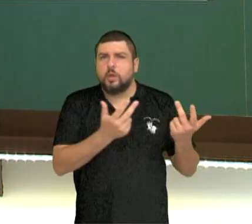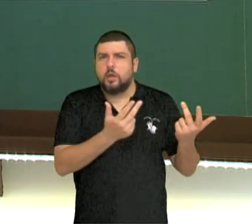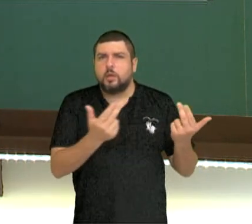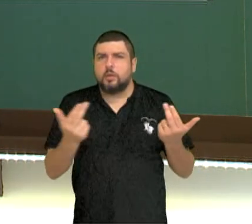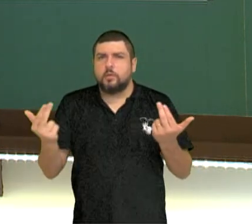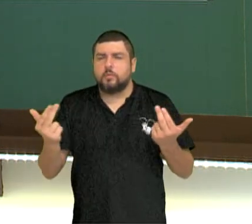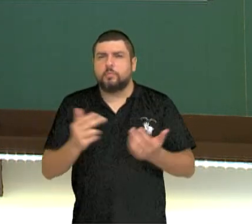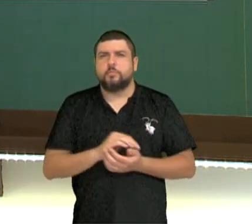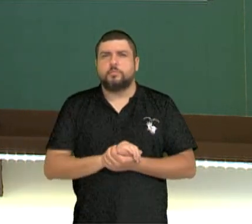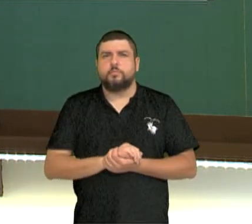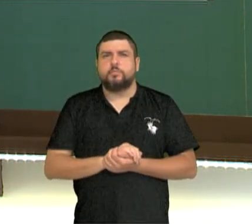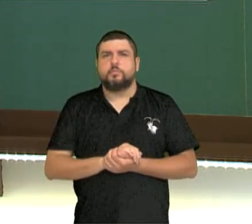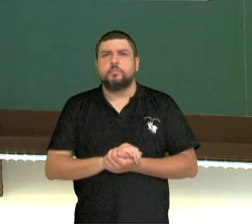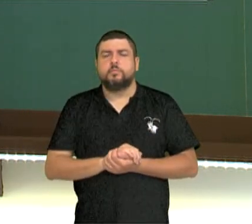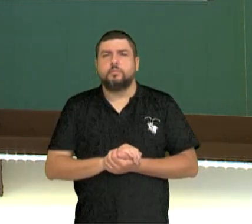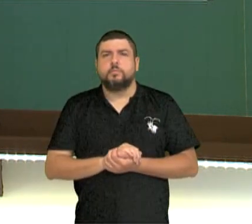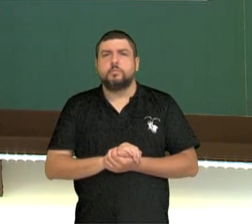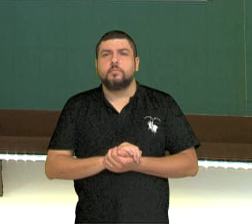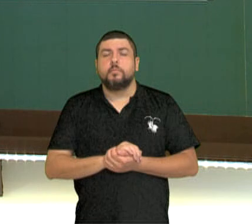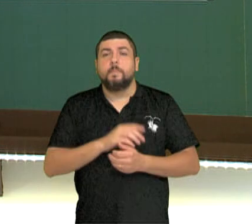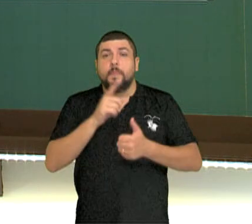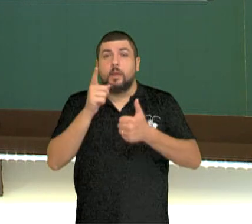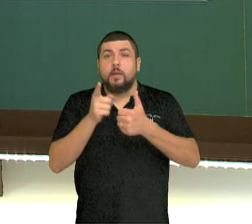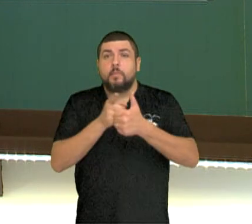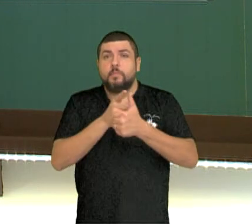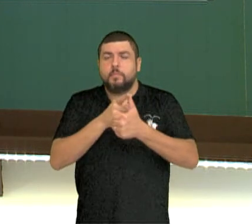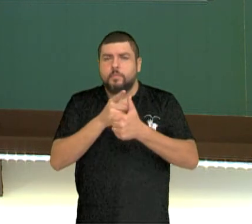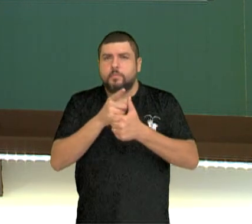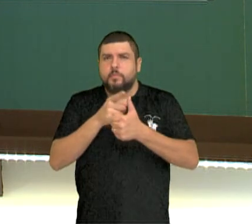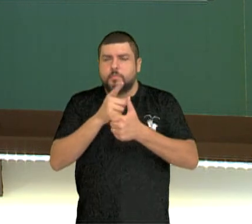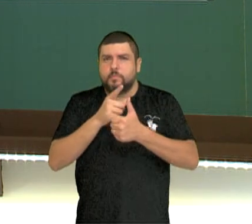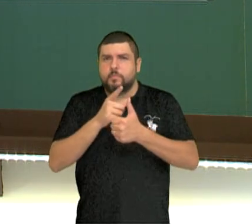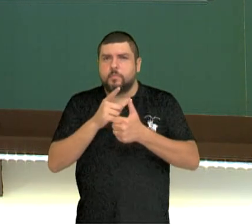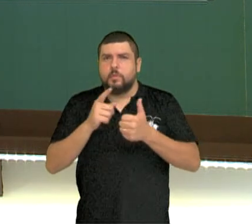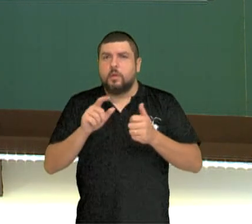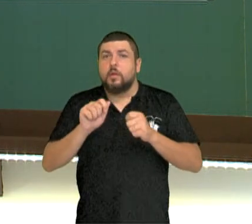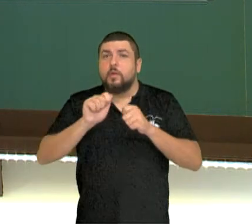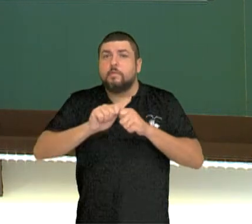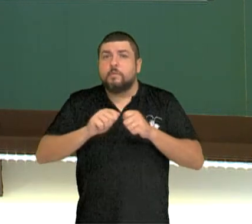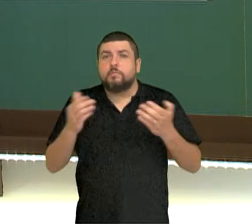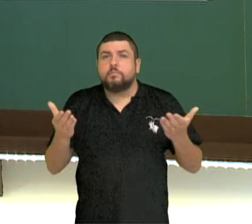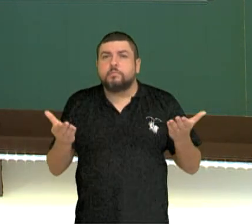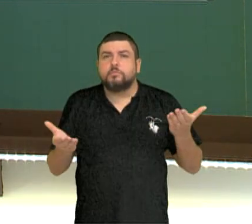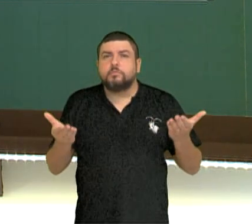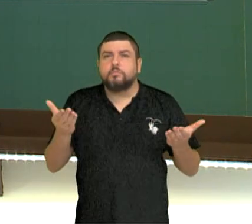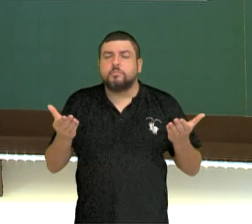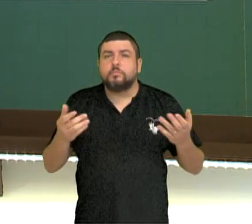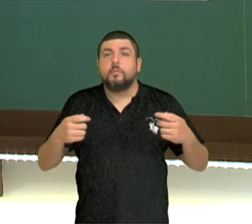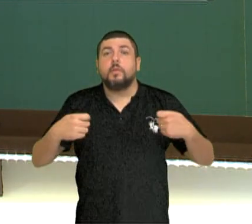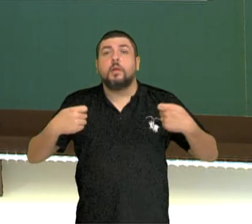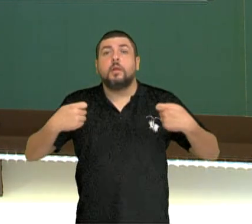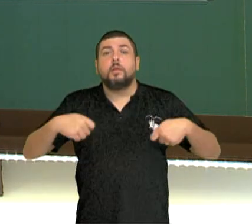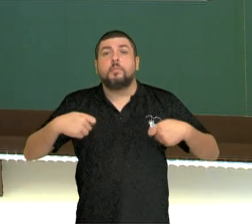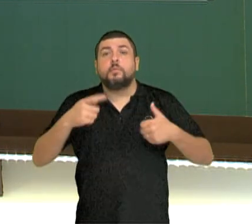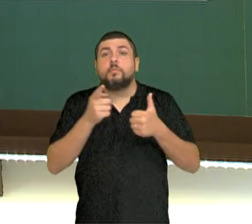processo. Identificar a primeira coisa para o balanceamento. Identificar reagente e